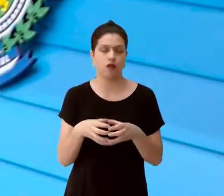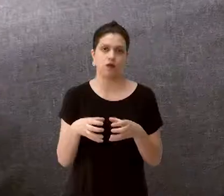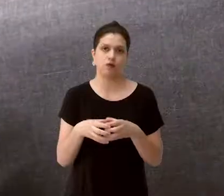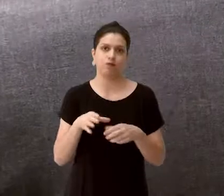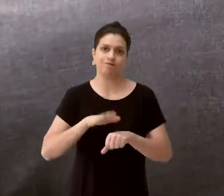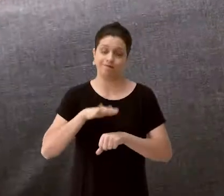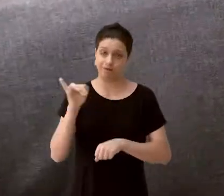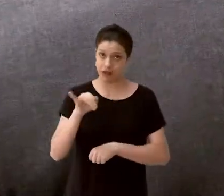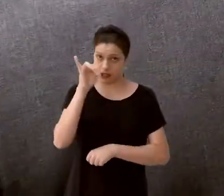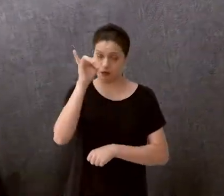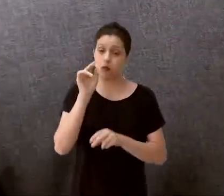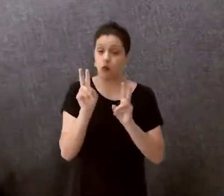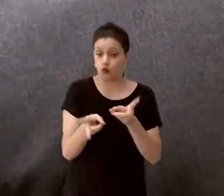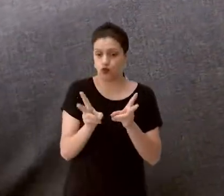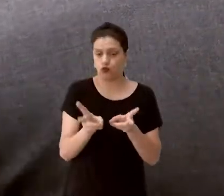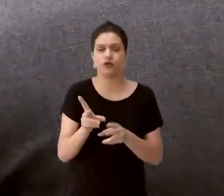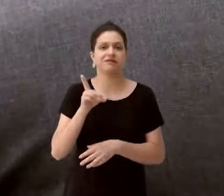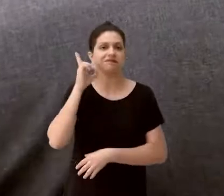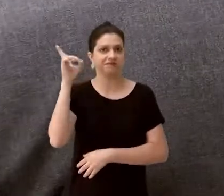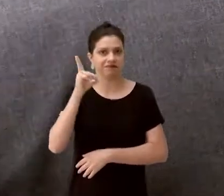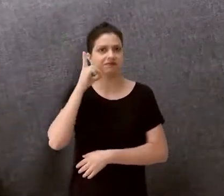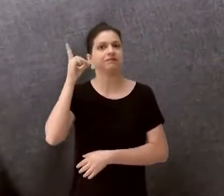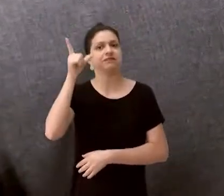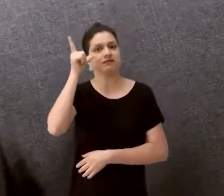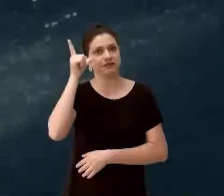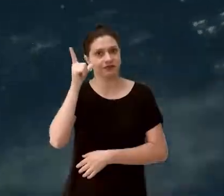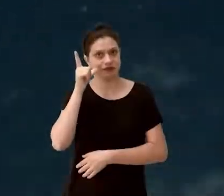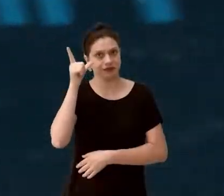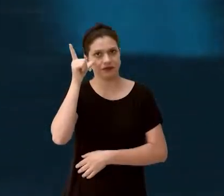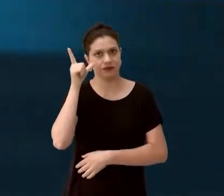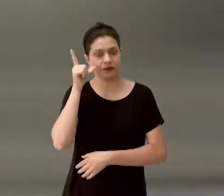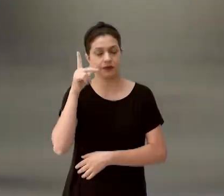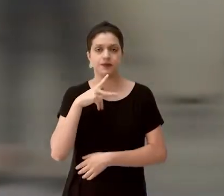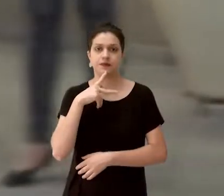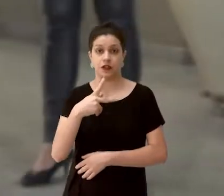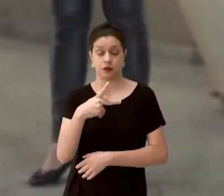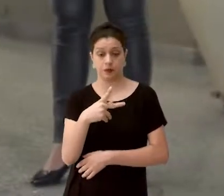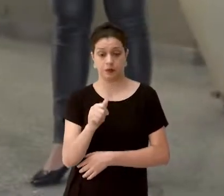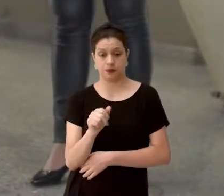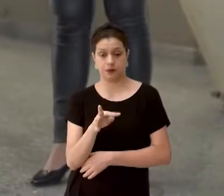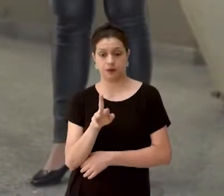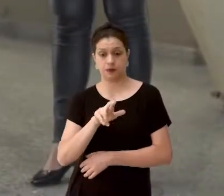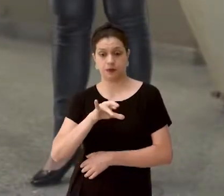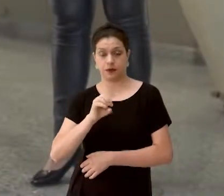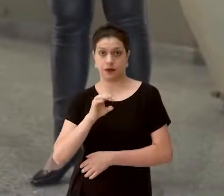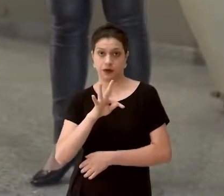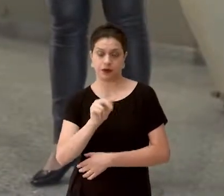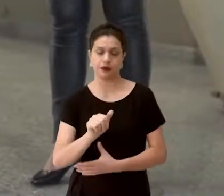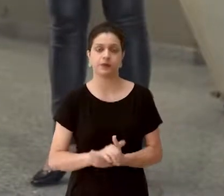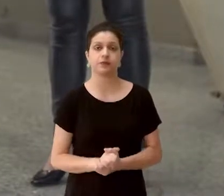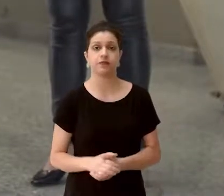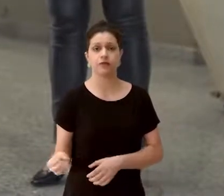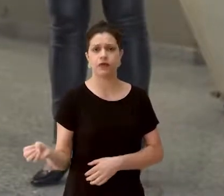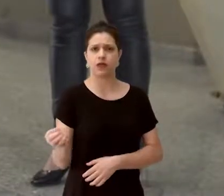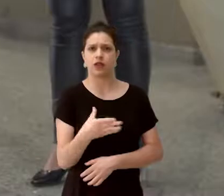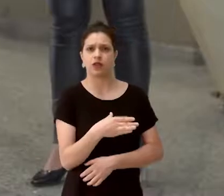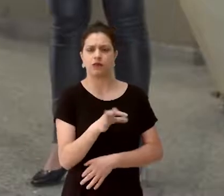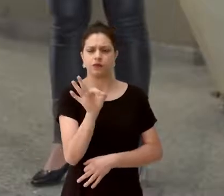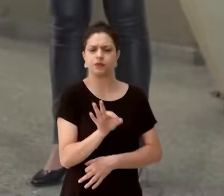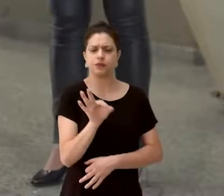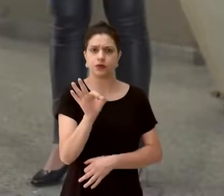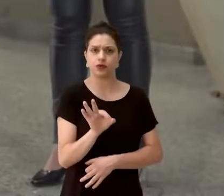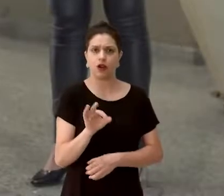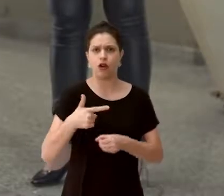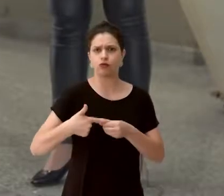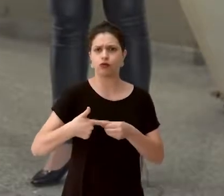Leis, se mantém o deputado Lídio Lopes, do Patriota. Uma nova alíquota para os combustíveis entrou em